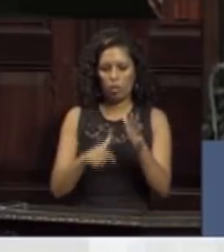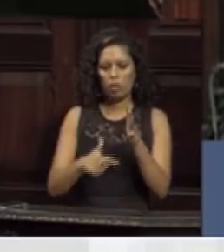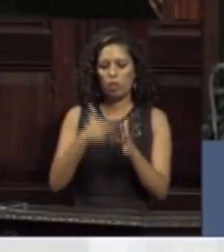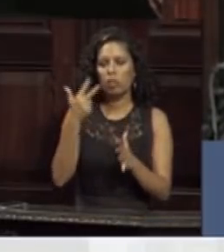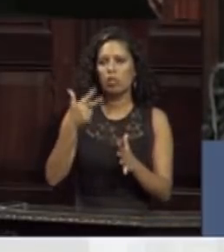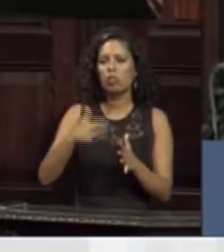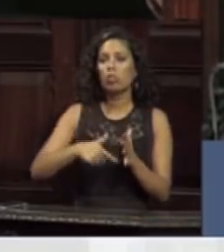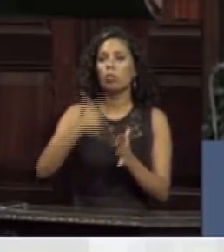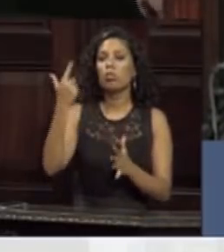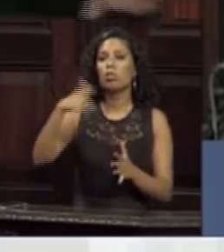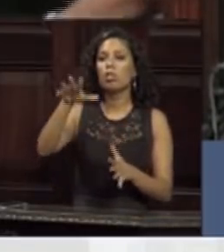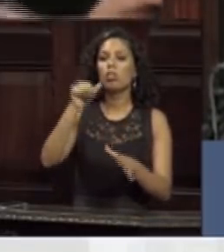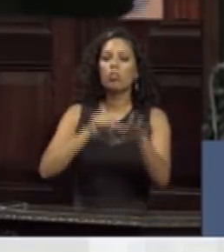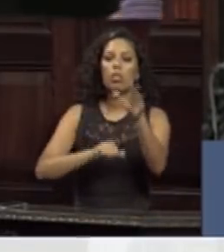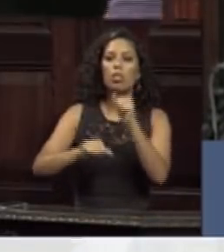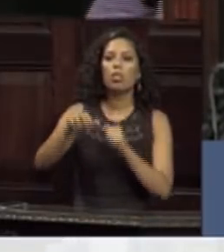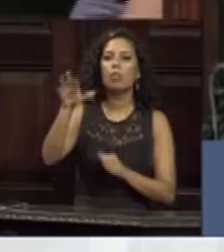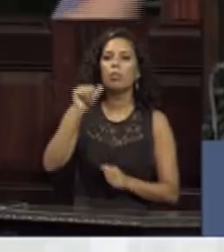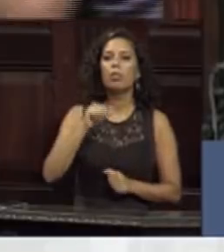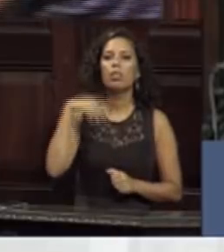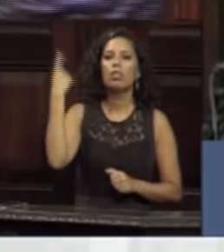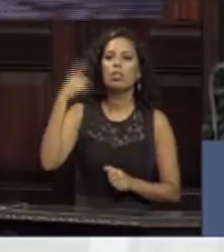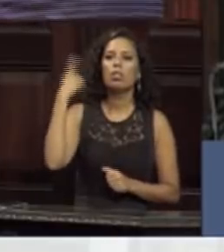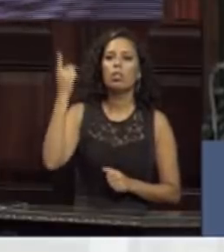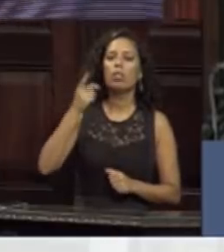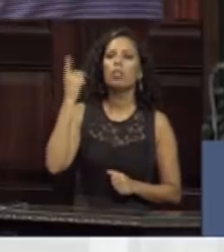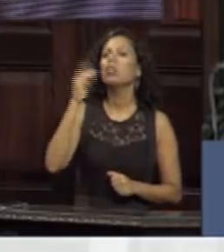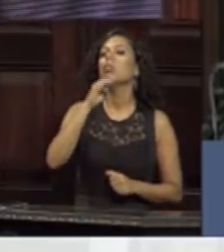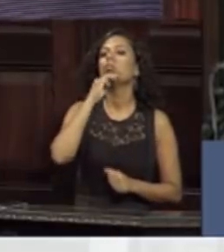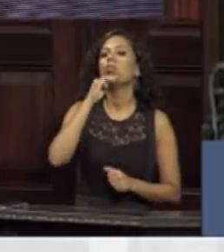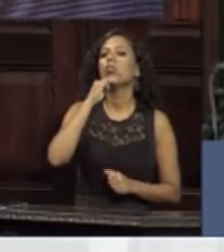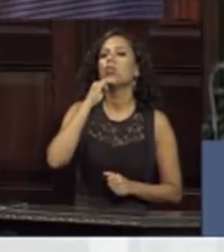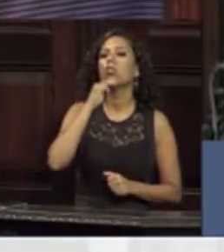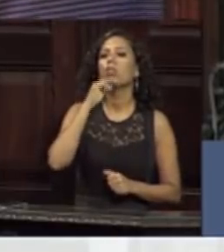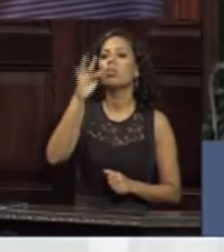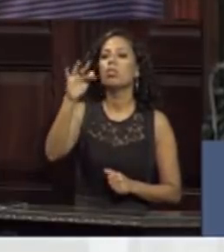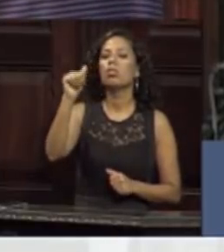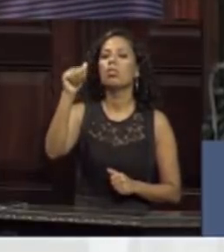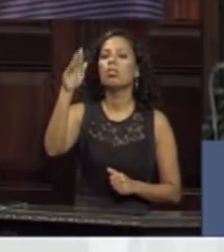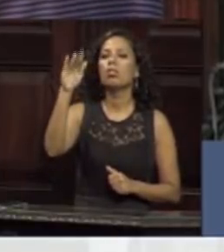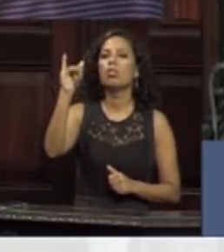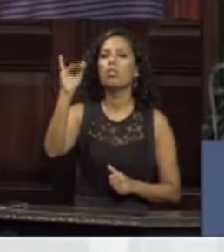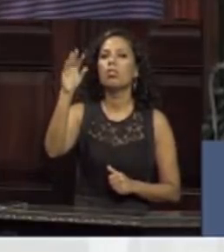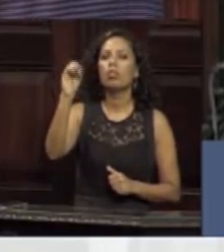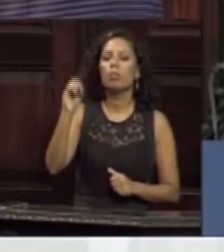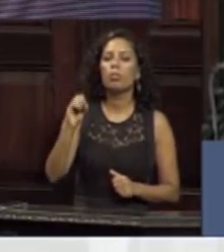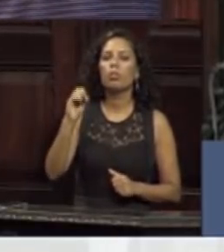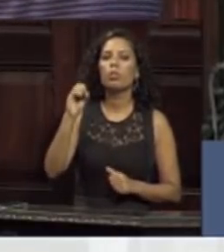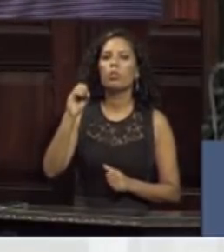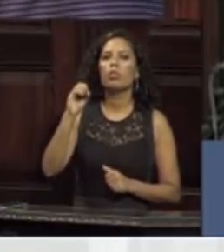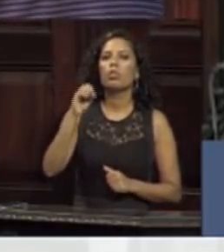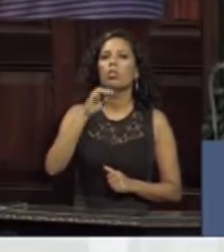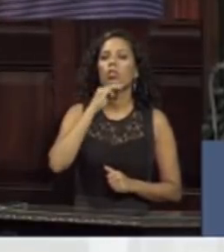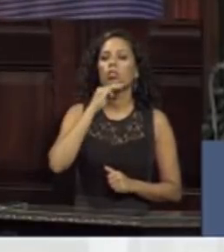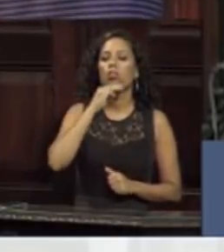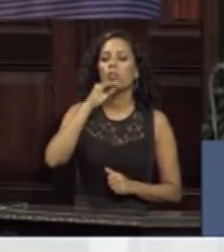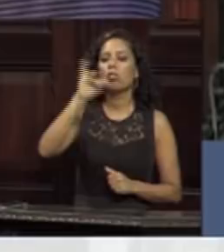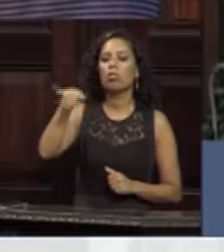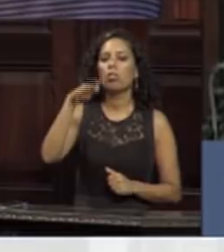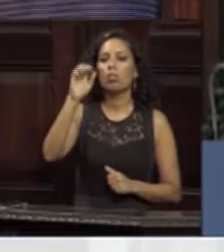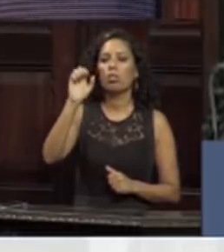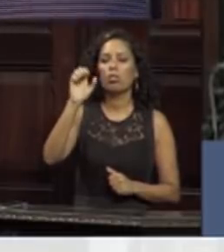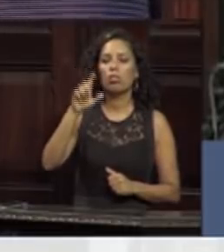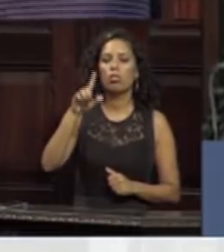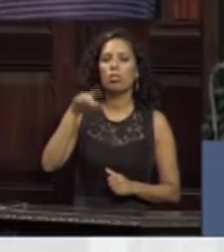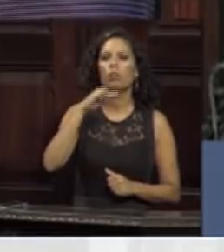chamada. Deputado Benedito Alves, Chiquinho da Mangueira, Dica, Fábio Silva, Iranildo Campos, Jânio Mendes, Lucinha,